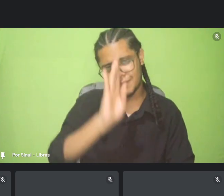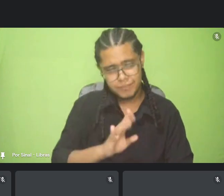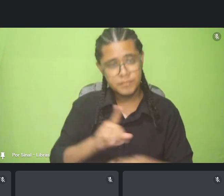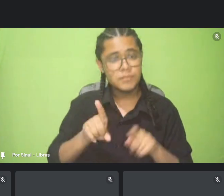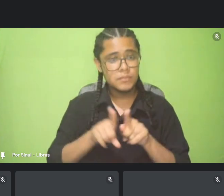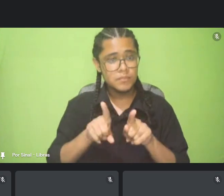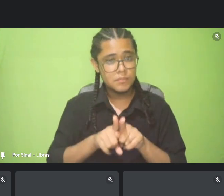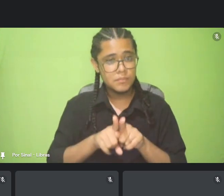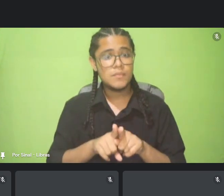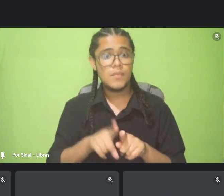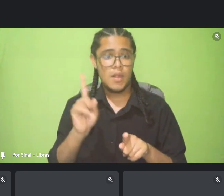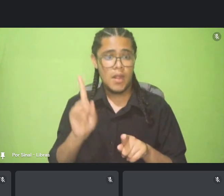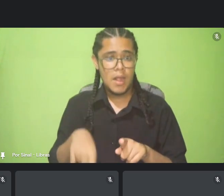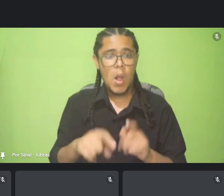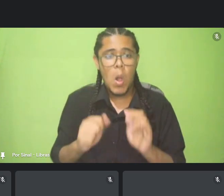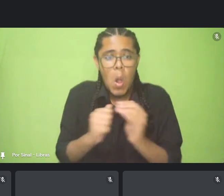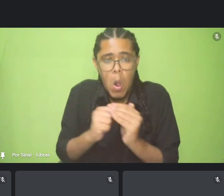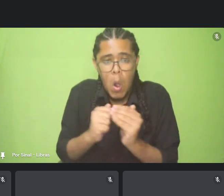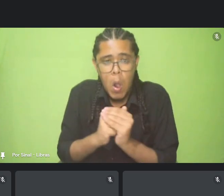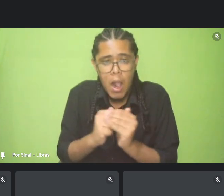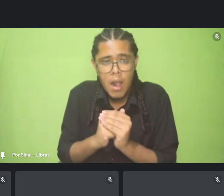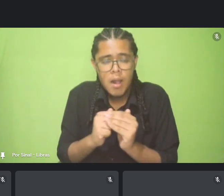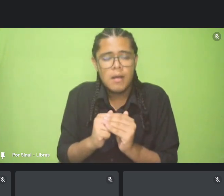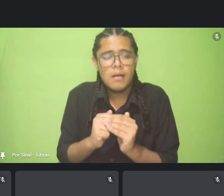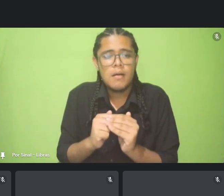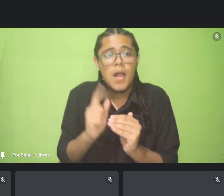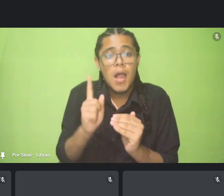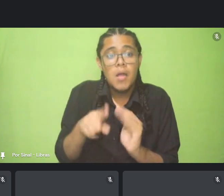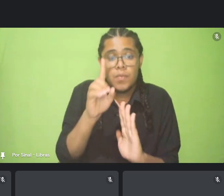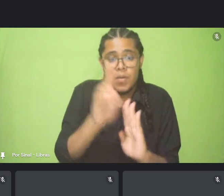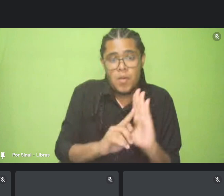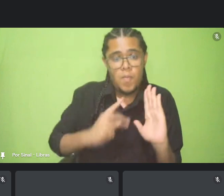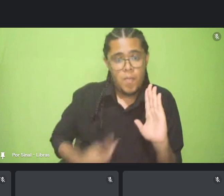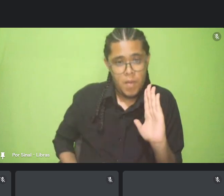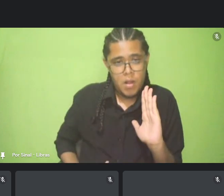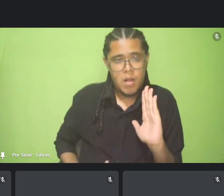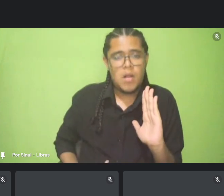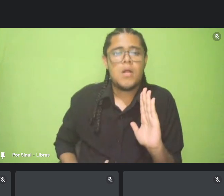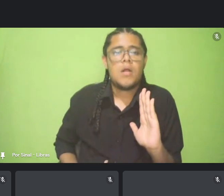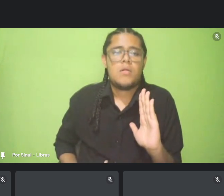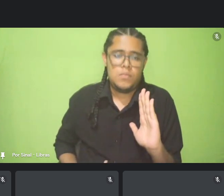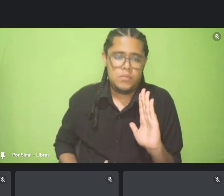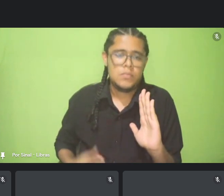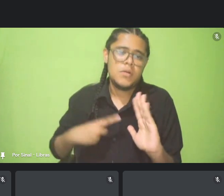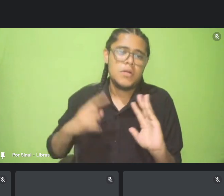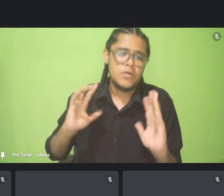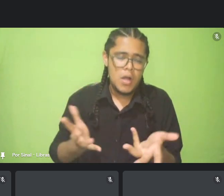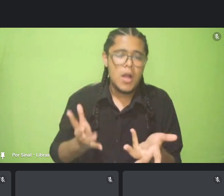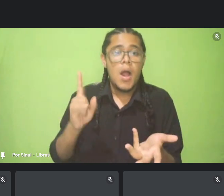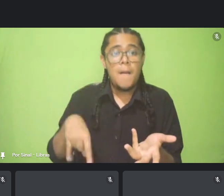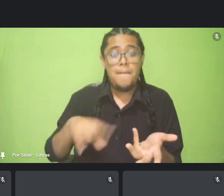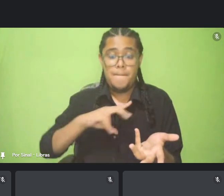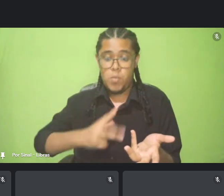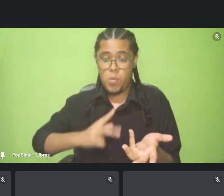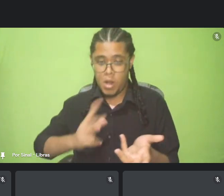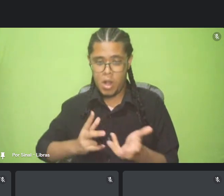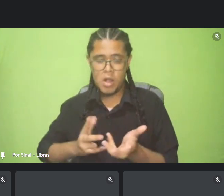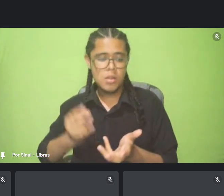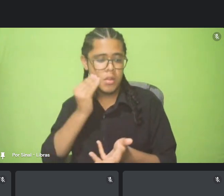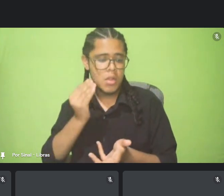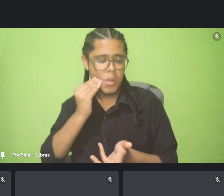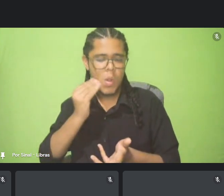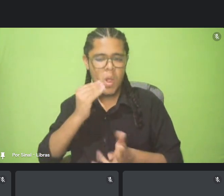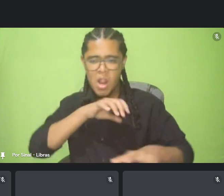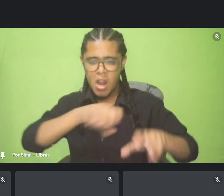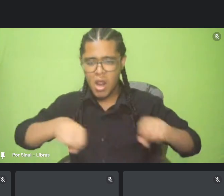ali já existiam. Portugal, os indígenas tentaram escravizar. Houve muitas lutas e resistências. E